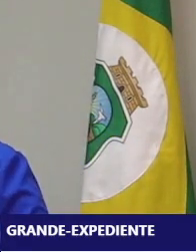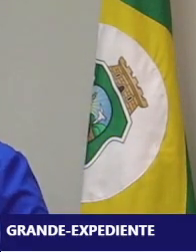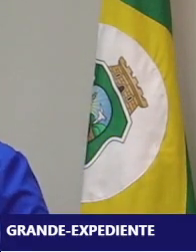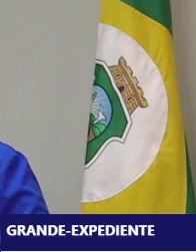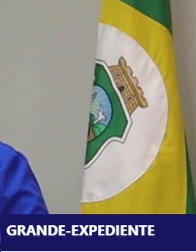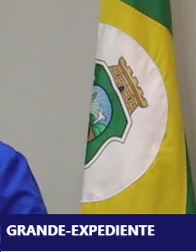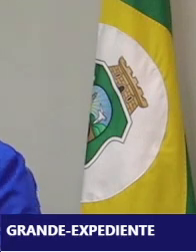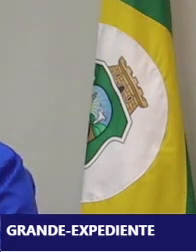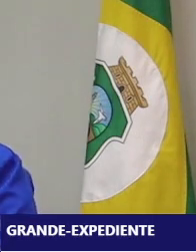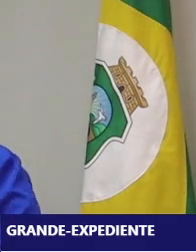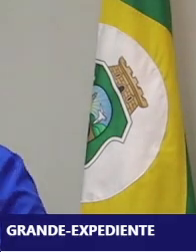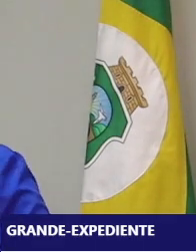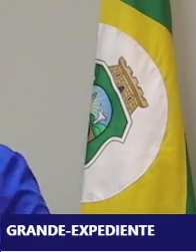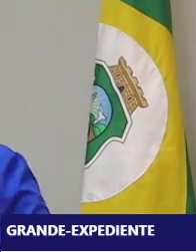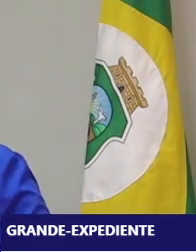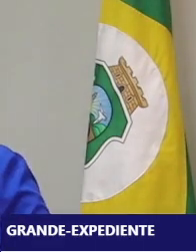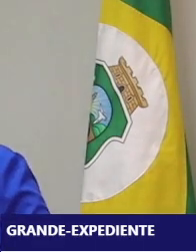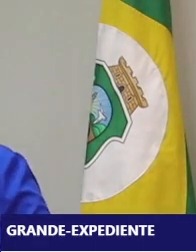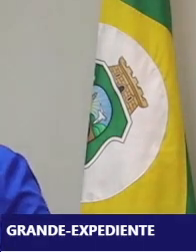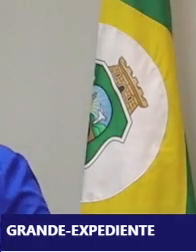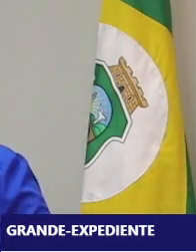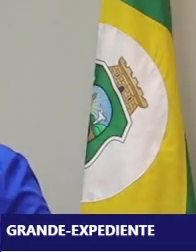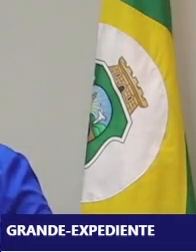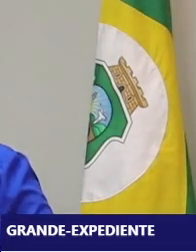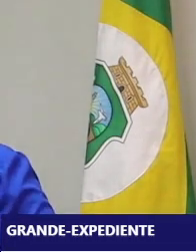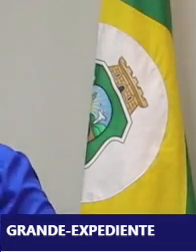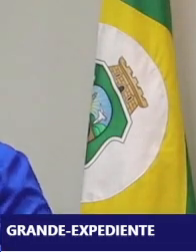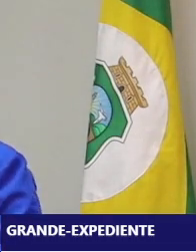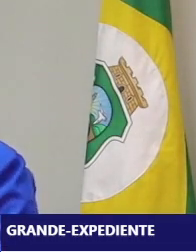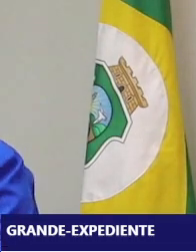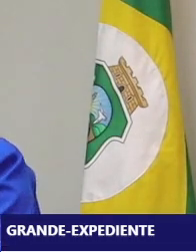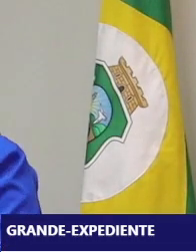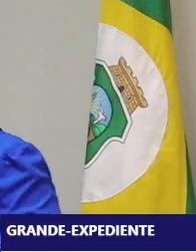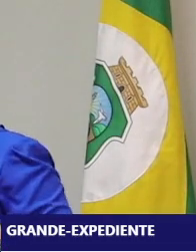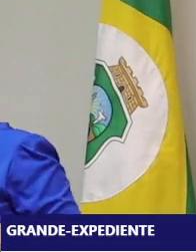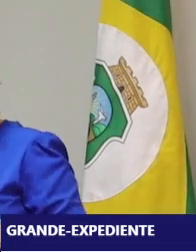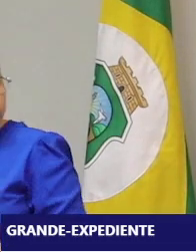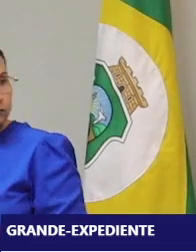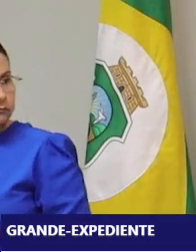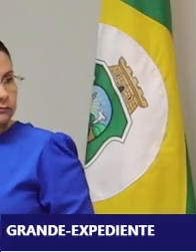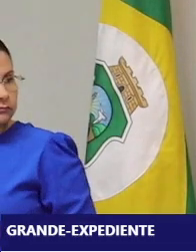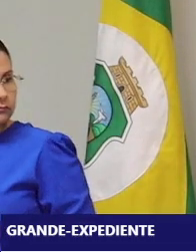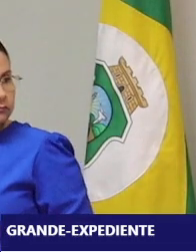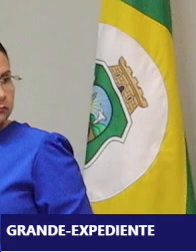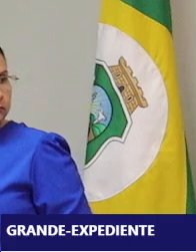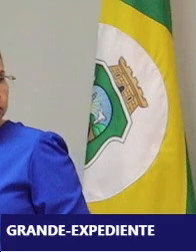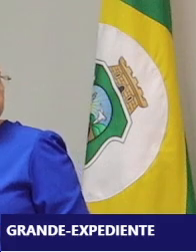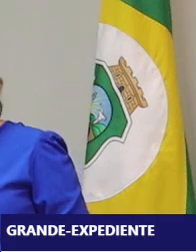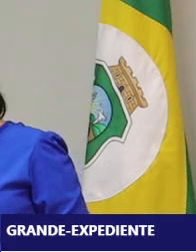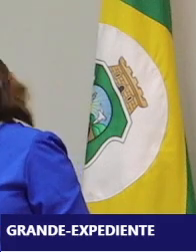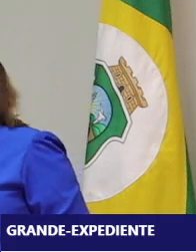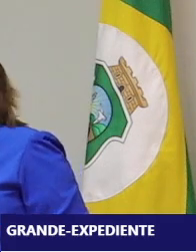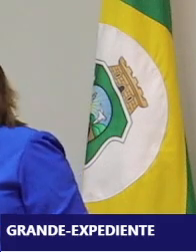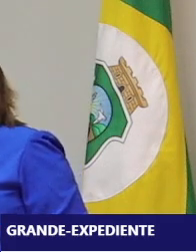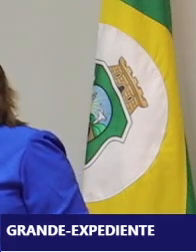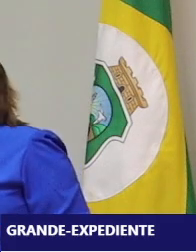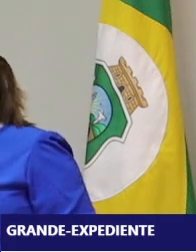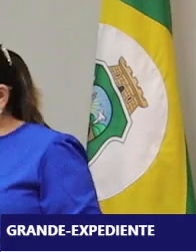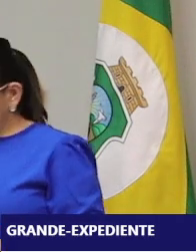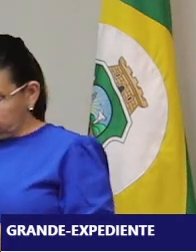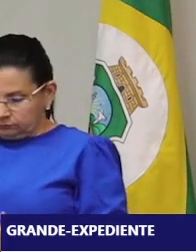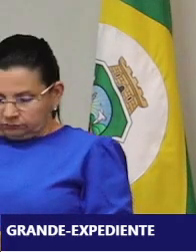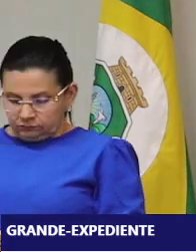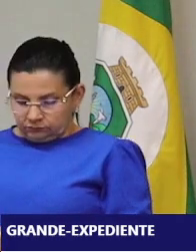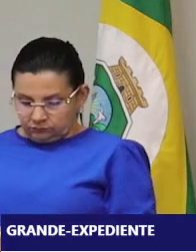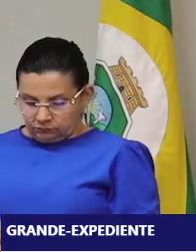fila absurda de espera de passagem então is tem que se organizar não não não não tem lógica nenhuma dessa